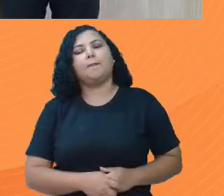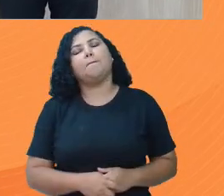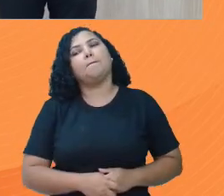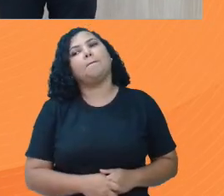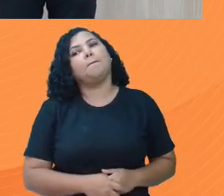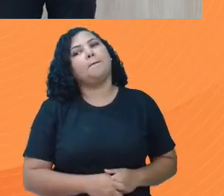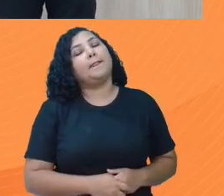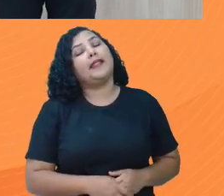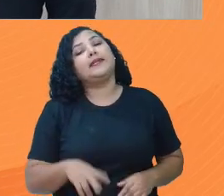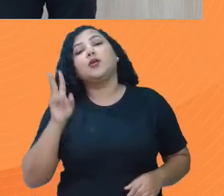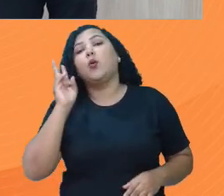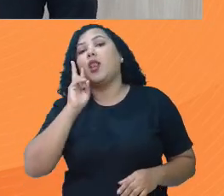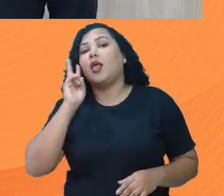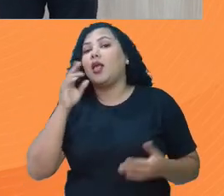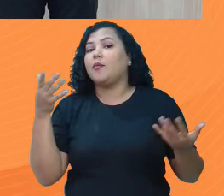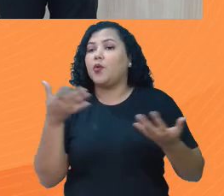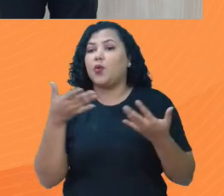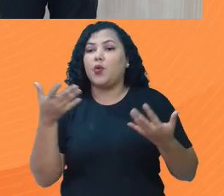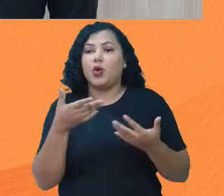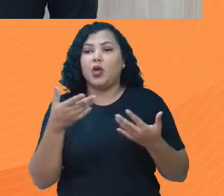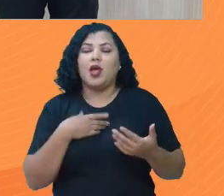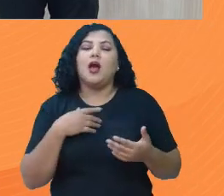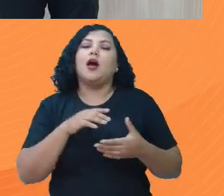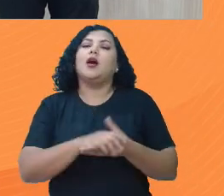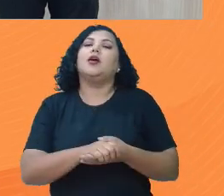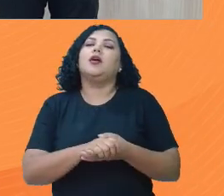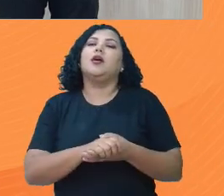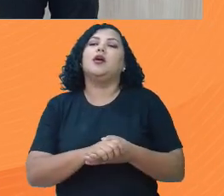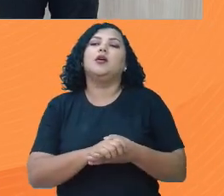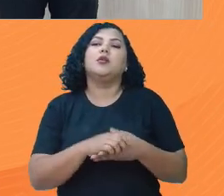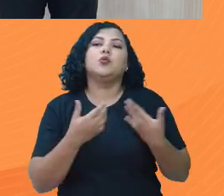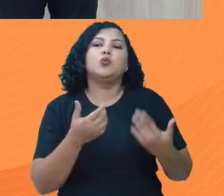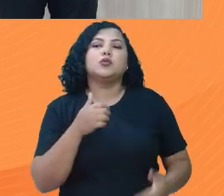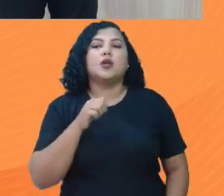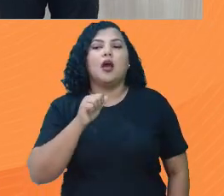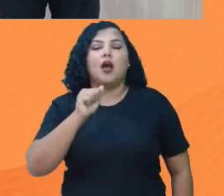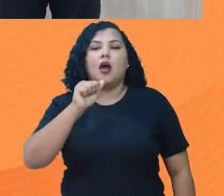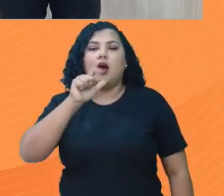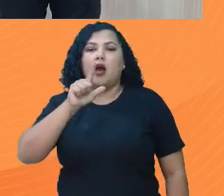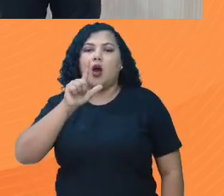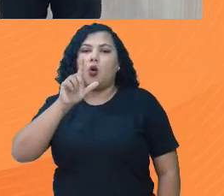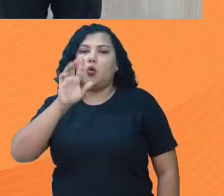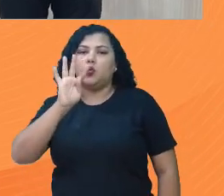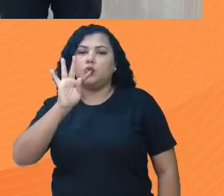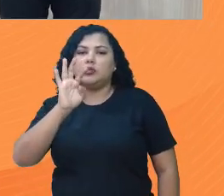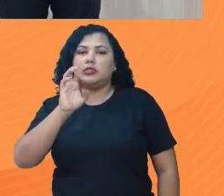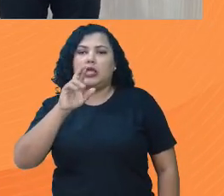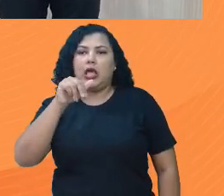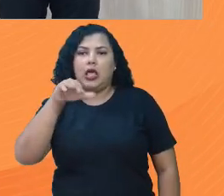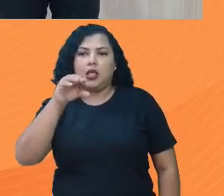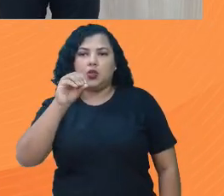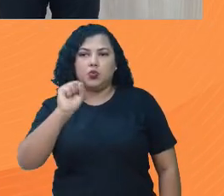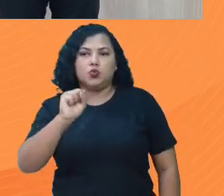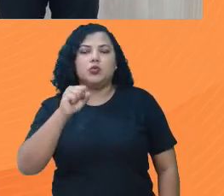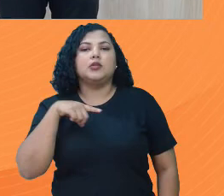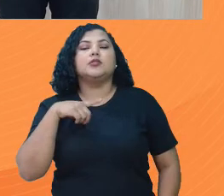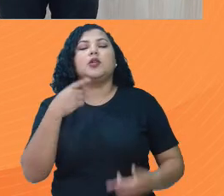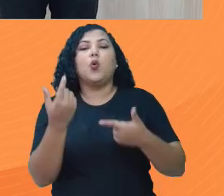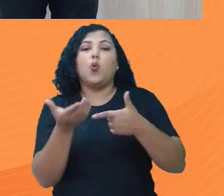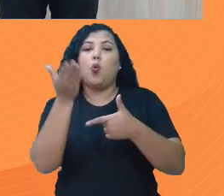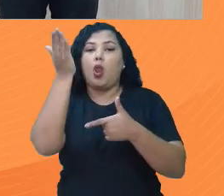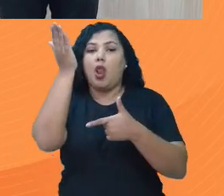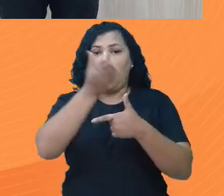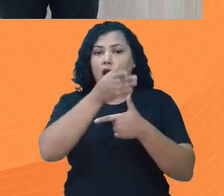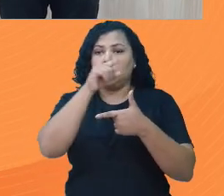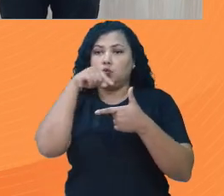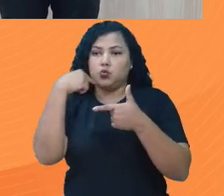tá? E lembra agora, né? Ângulos alternos, os ângulos estão de um lado e o outro ângulo está do outro lado, comparando os